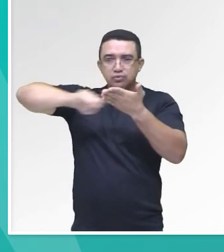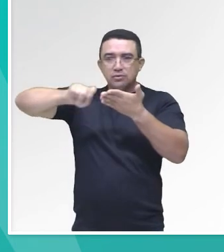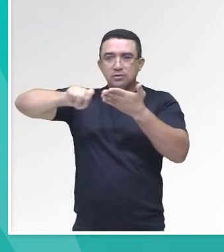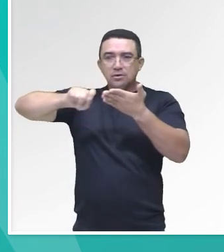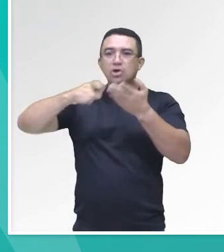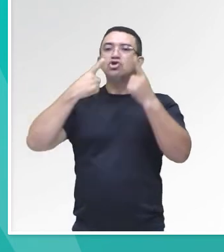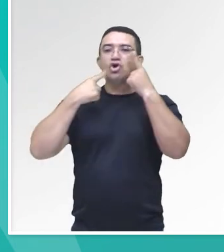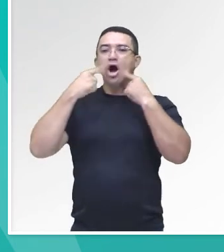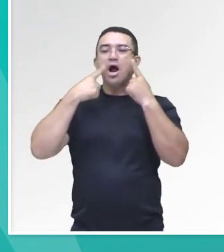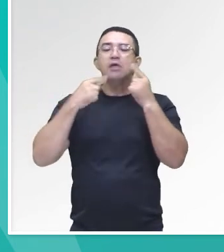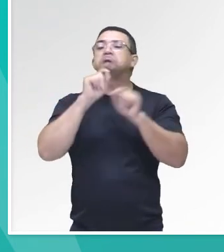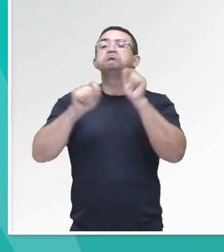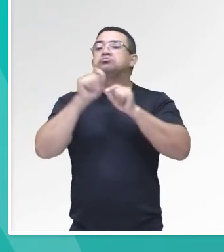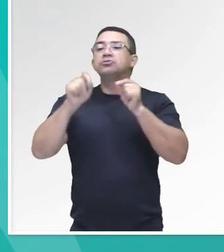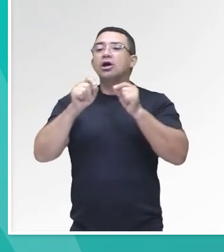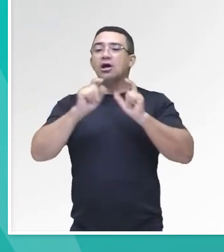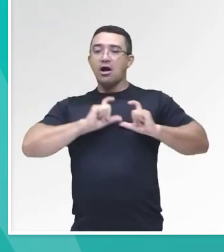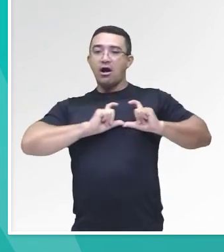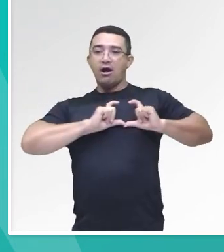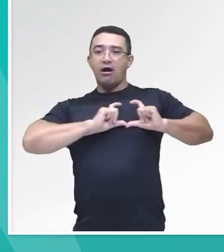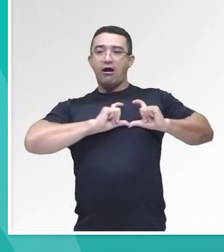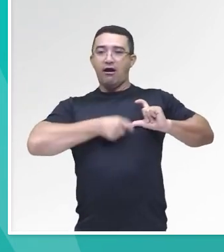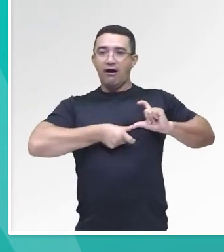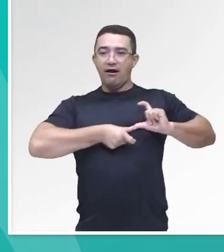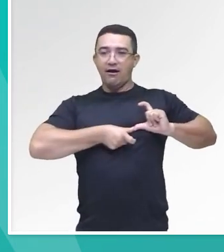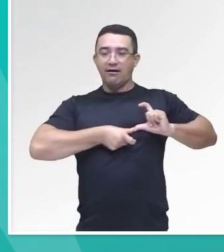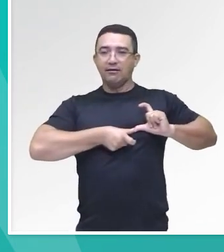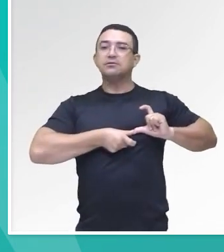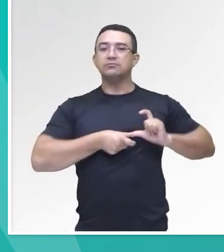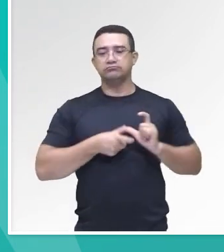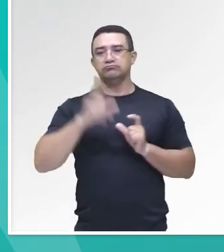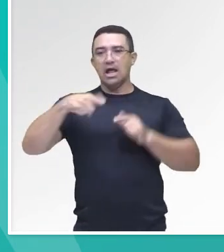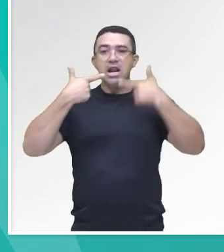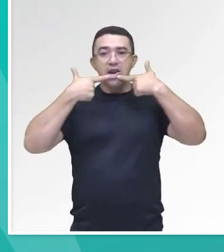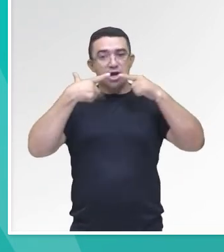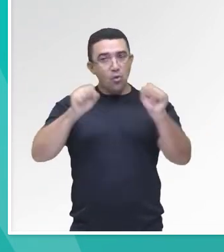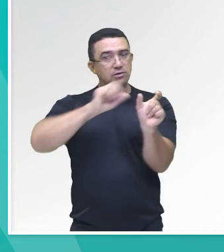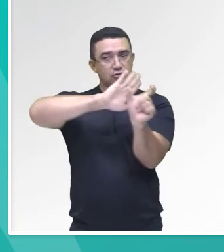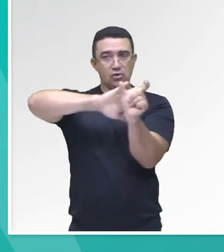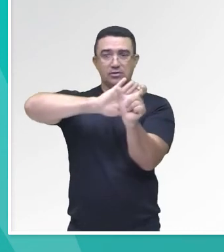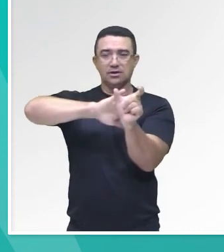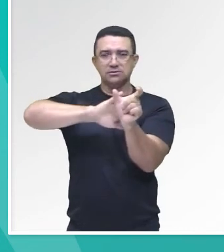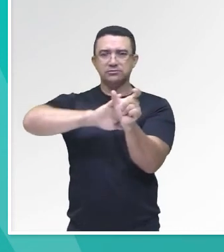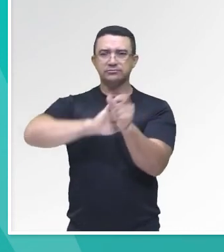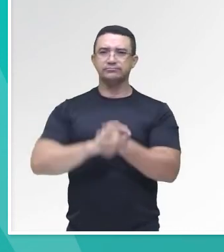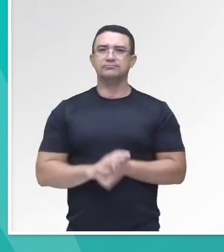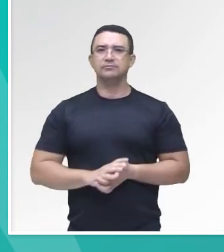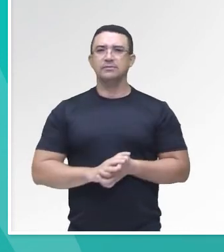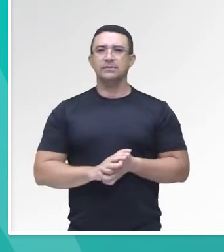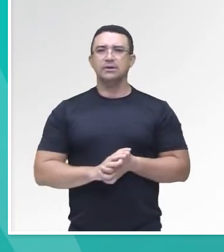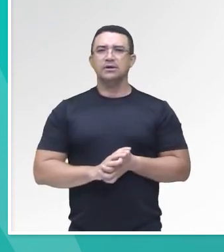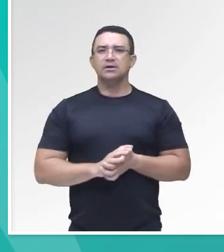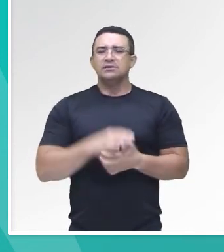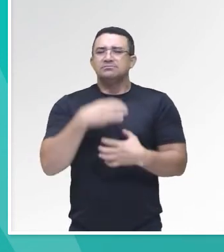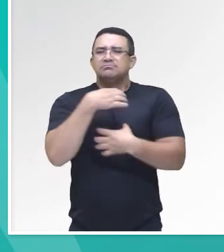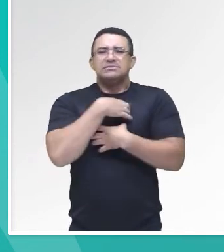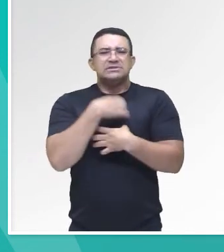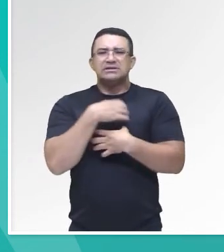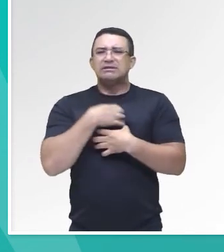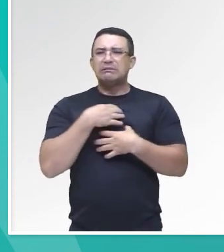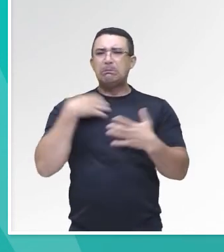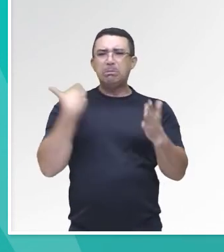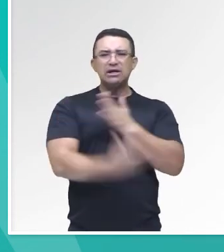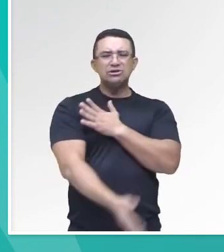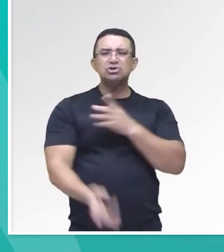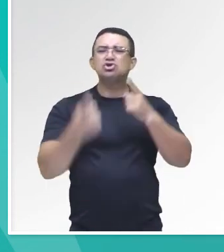Então, nós temos o que aí? Linguagem conotativa. Eu me sinto tão perdido. Choram as